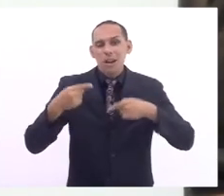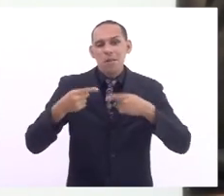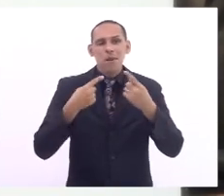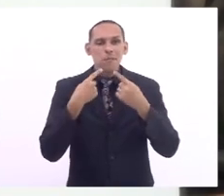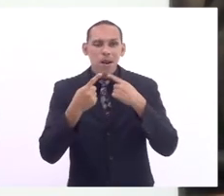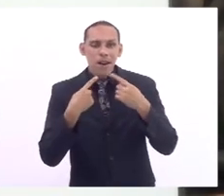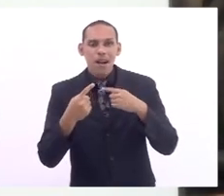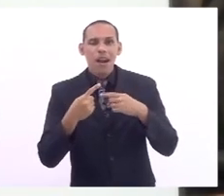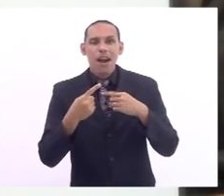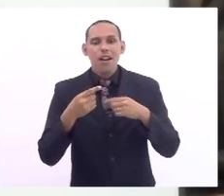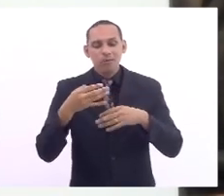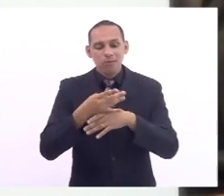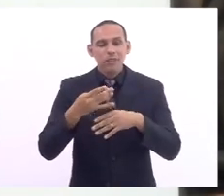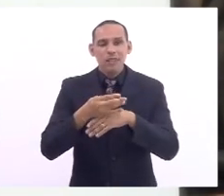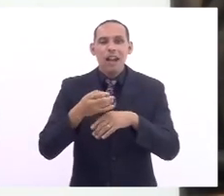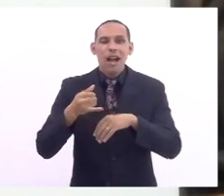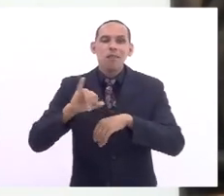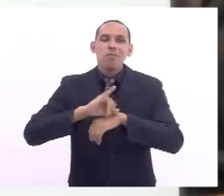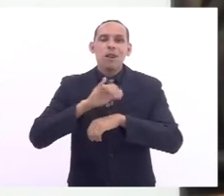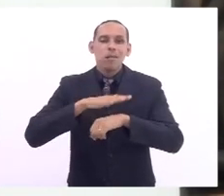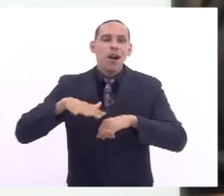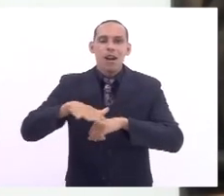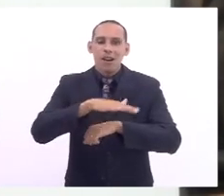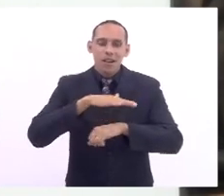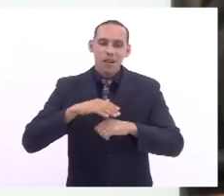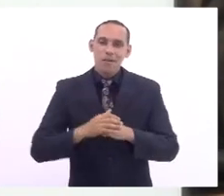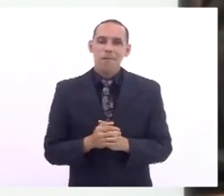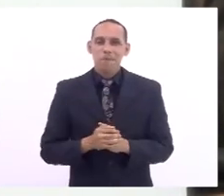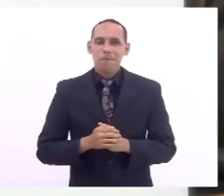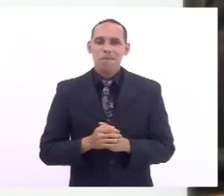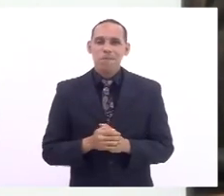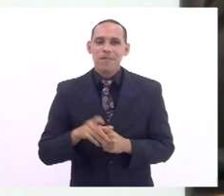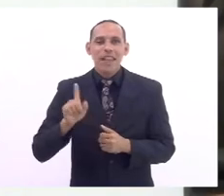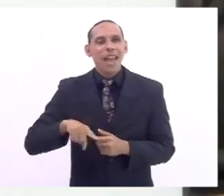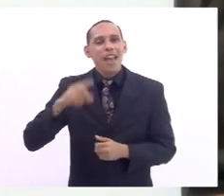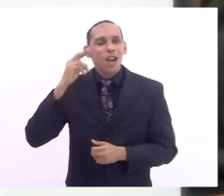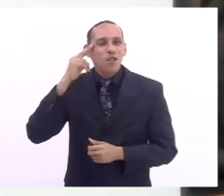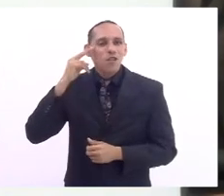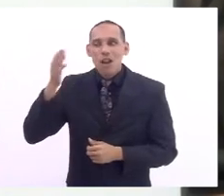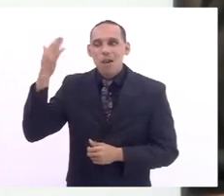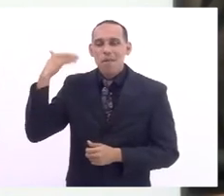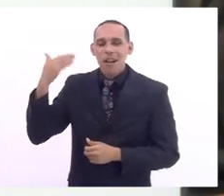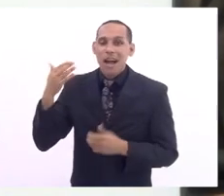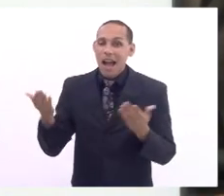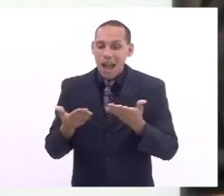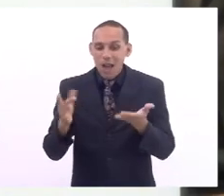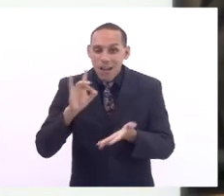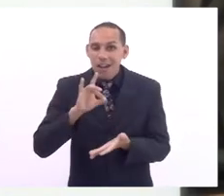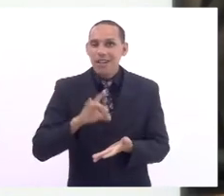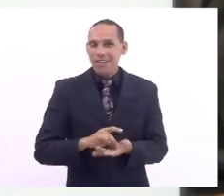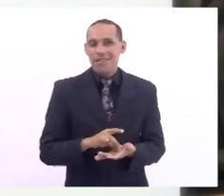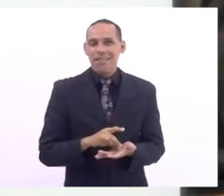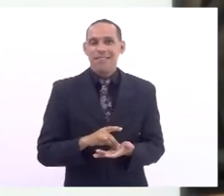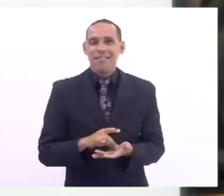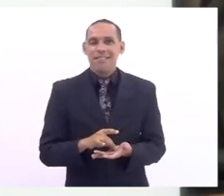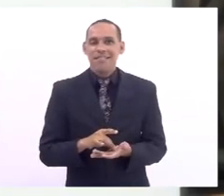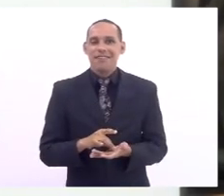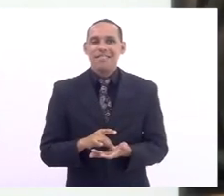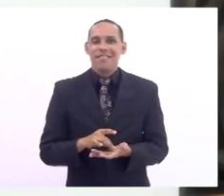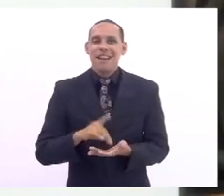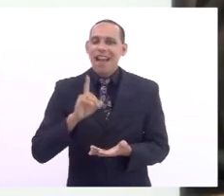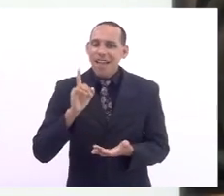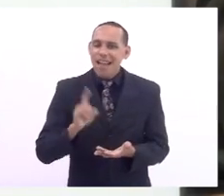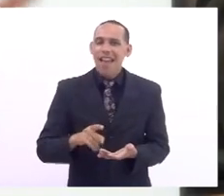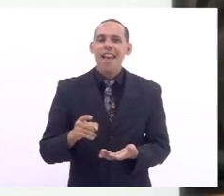da cidade metropolitana Então hoje caiu gente né era um sonho ali atrás mas hoje é uma realidade organização que as